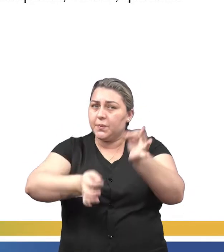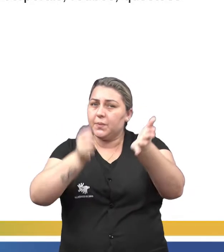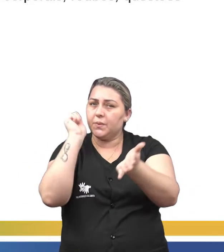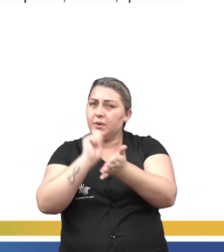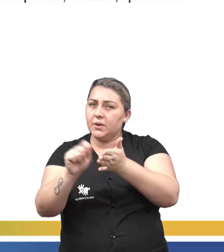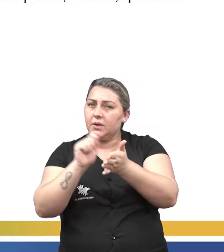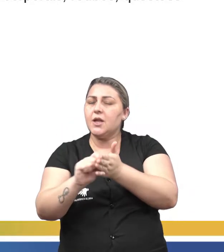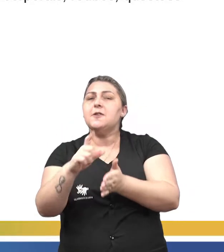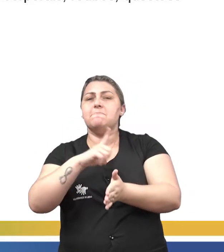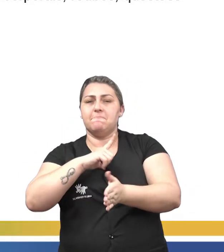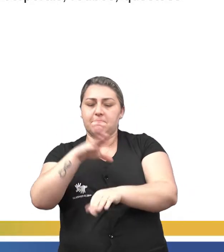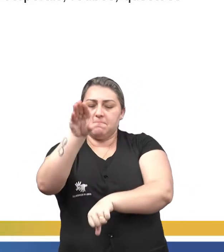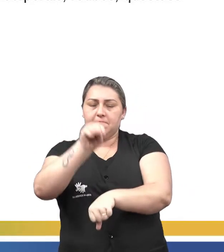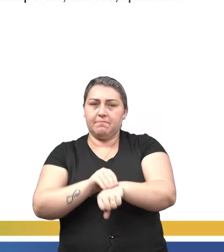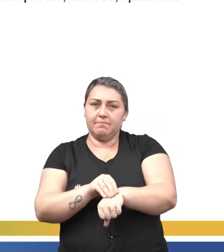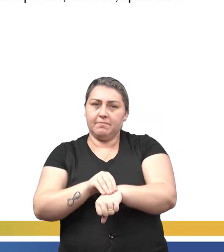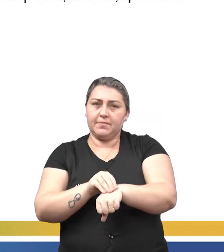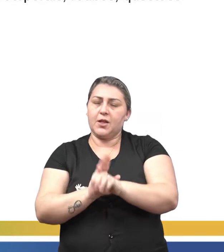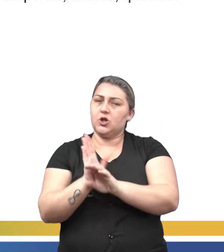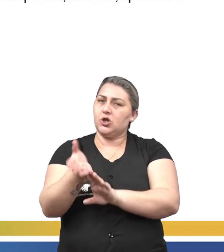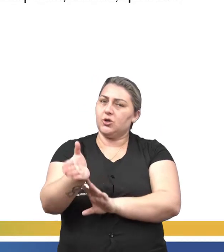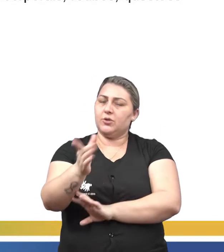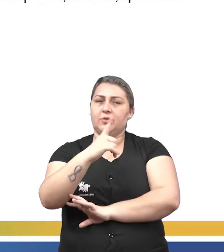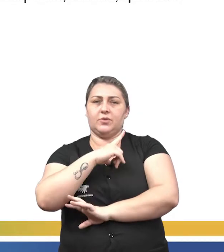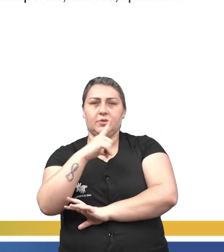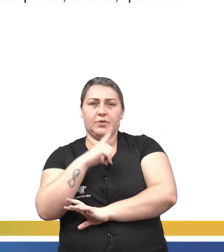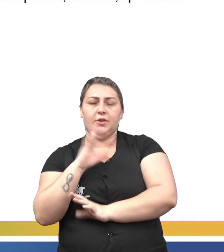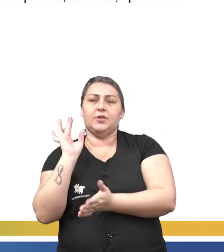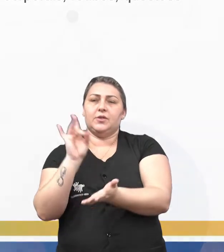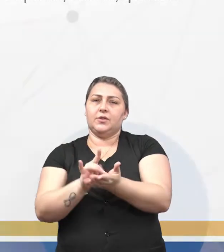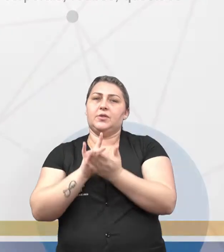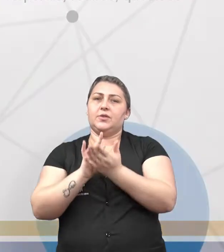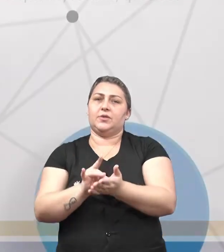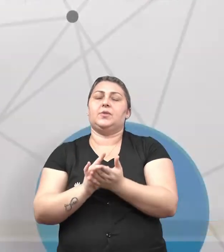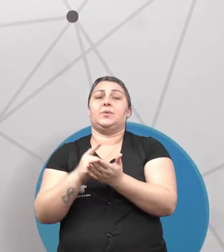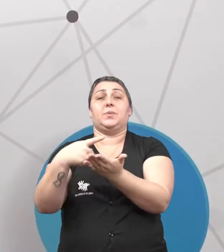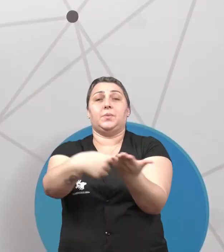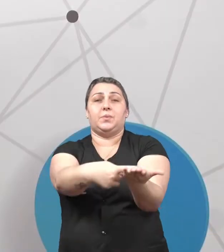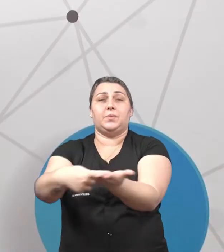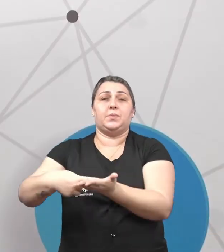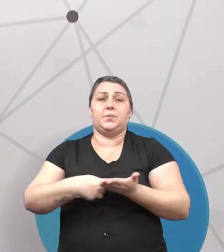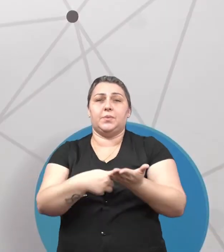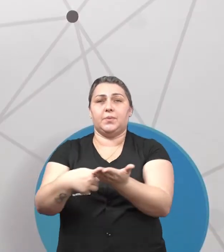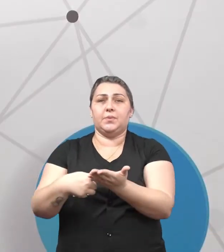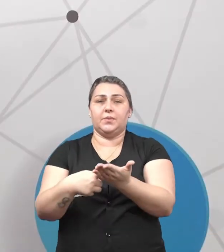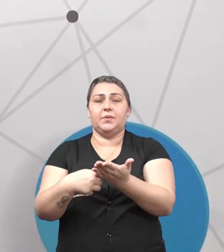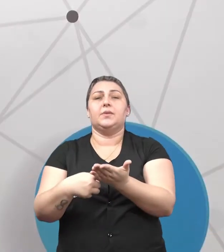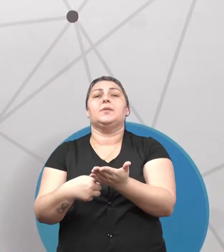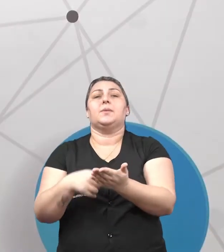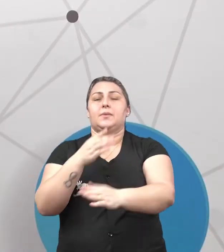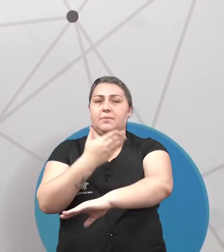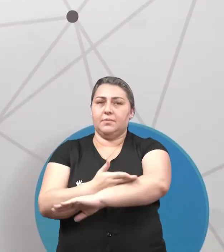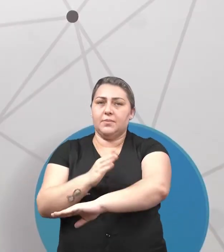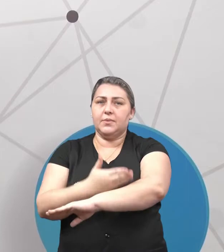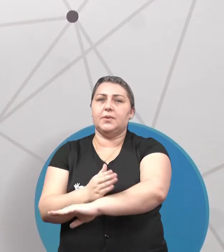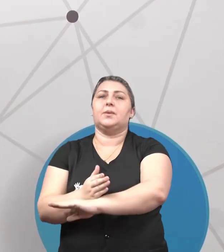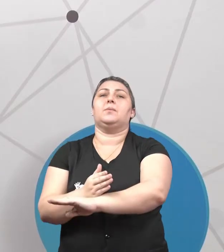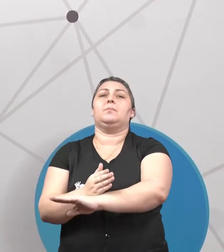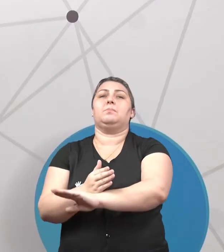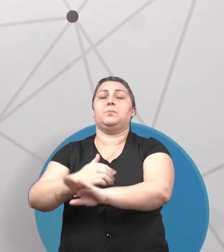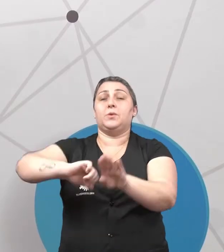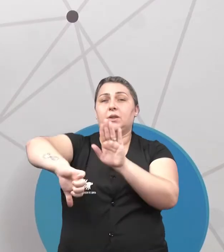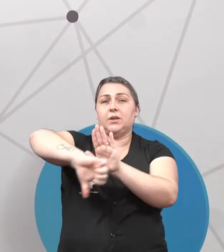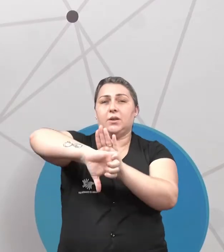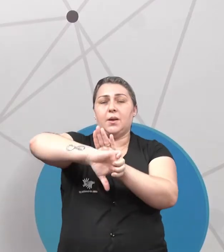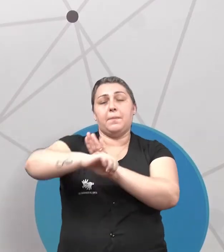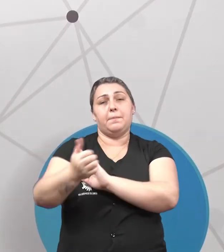conhecimento. Já existia, de fato, os acordos, né, as questões para as práticas, para os crimes, mas